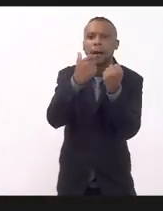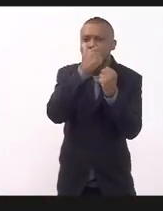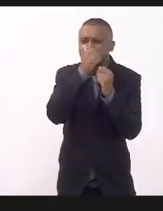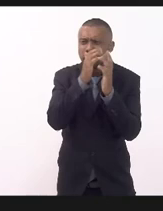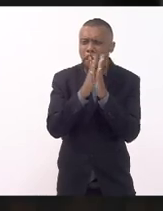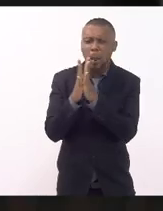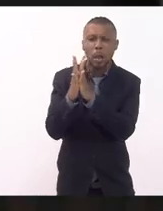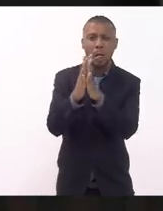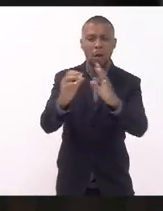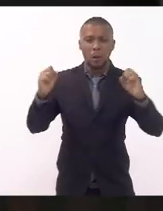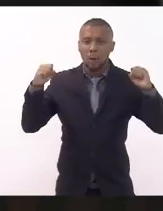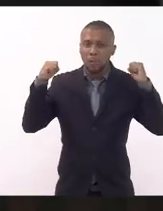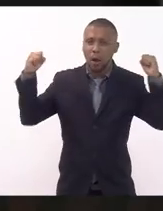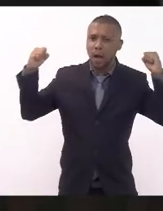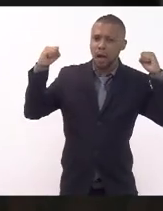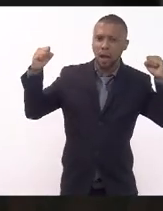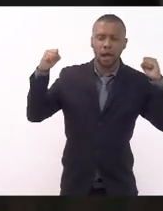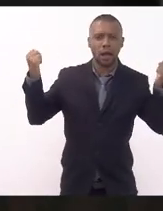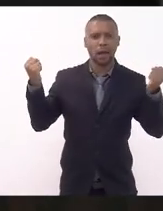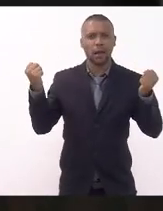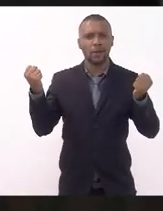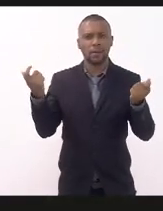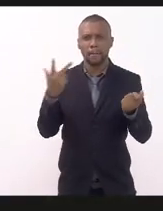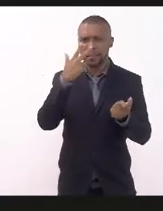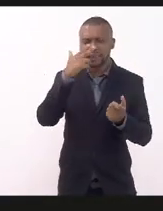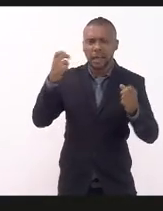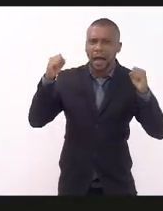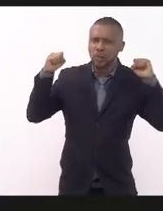tanta torcida no entorno.